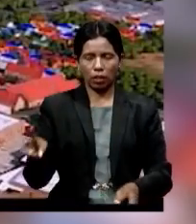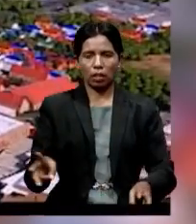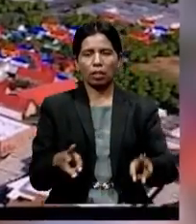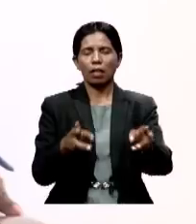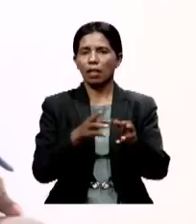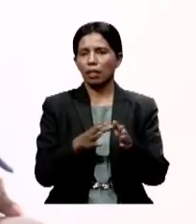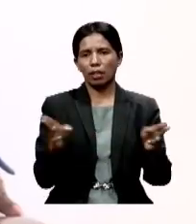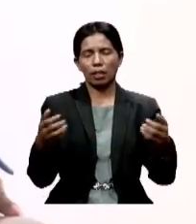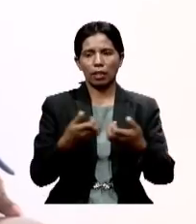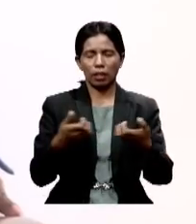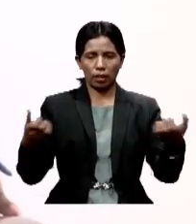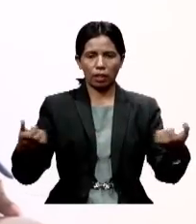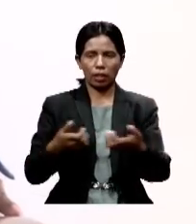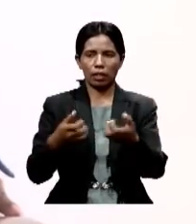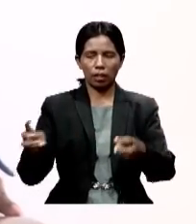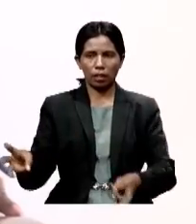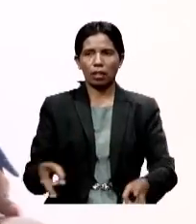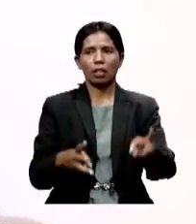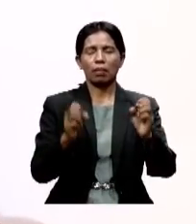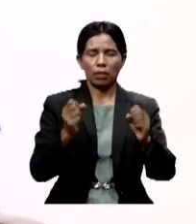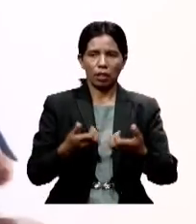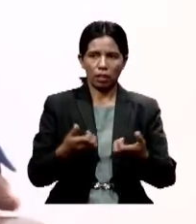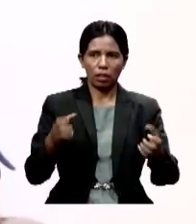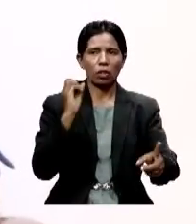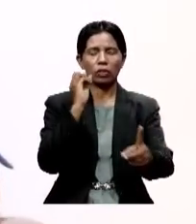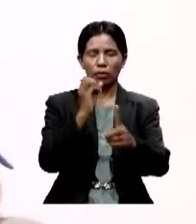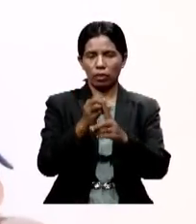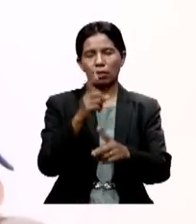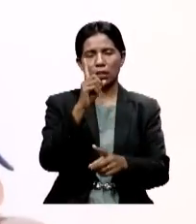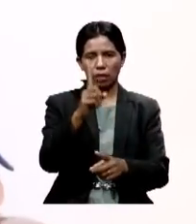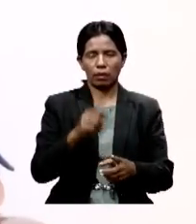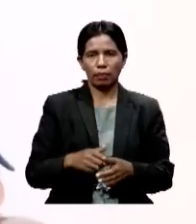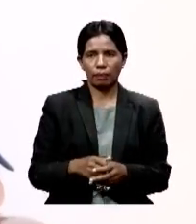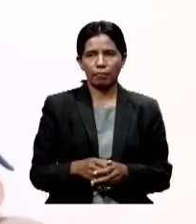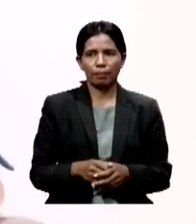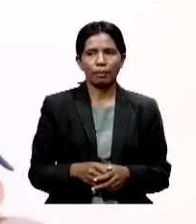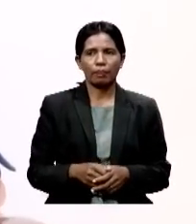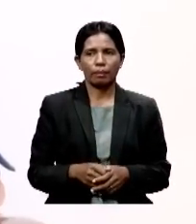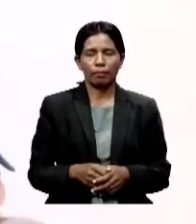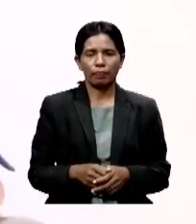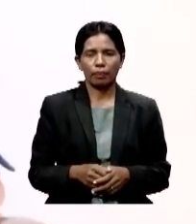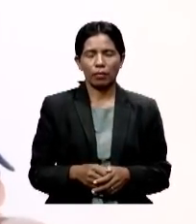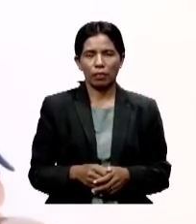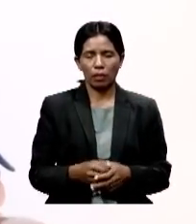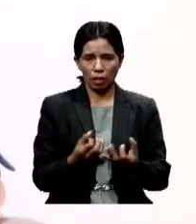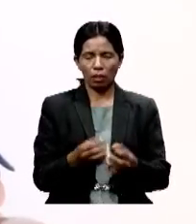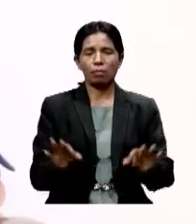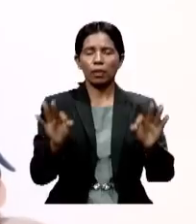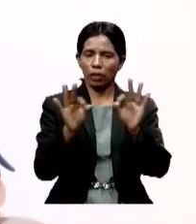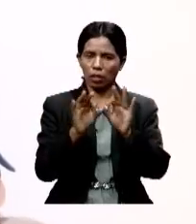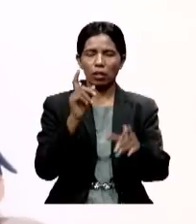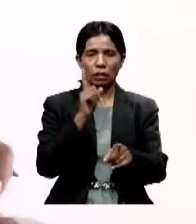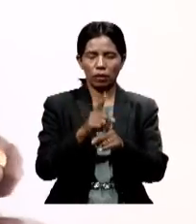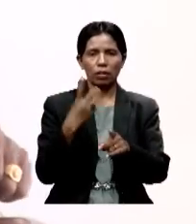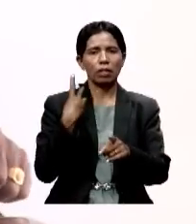ketak-ketak dalang bele ketak-ketak masu objetivo ne ida deita. Tentang importante lima kita